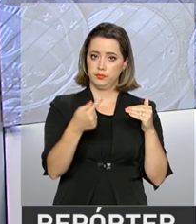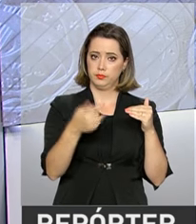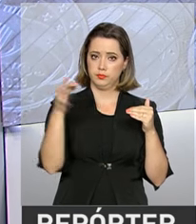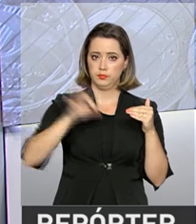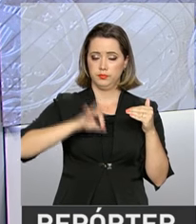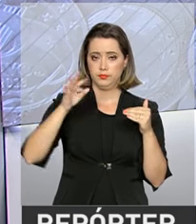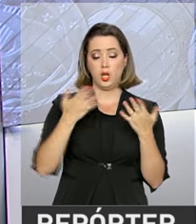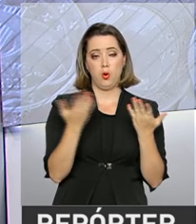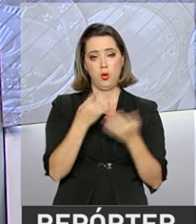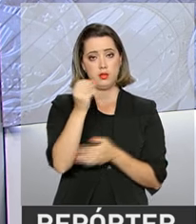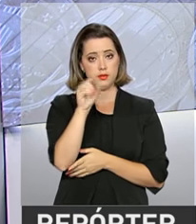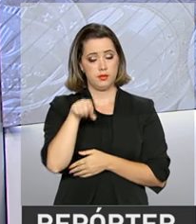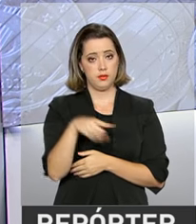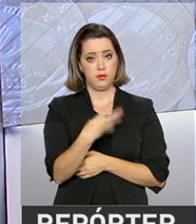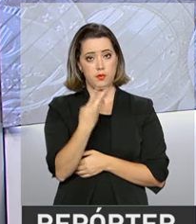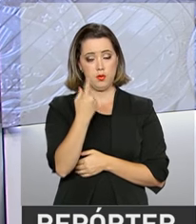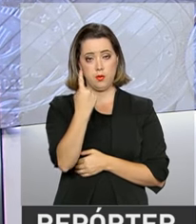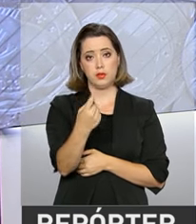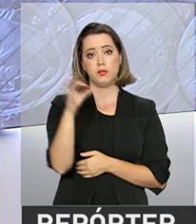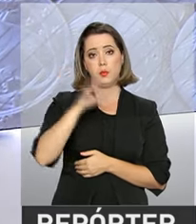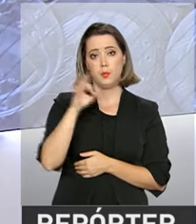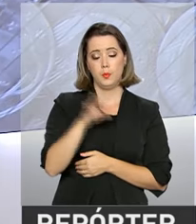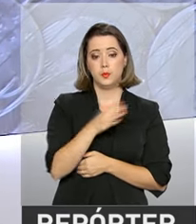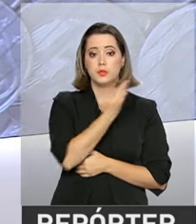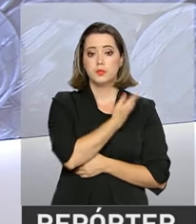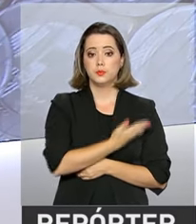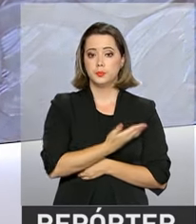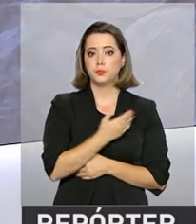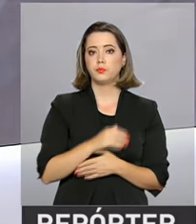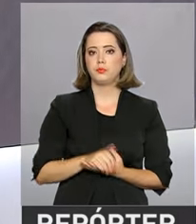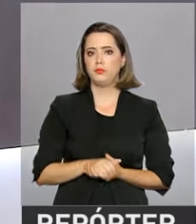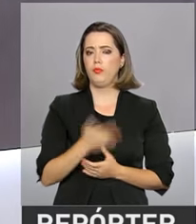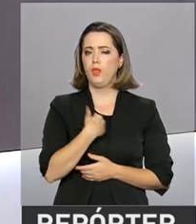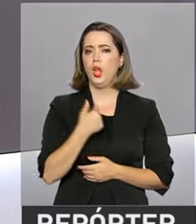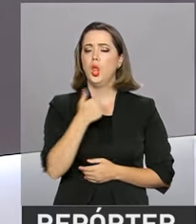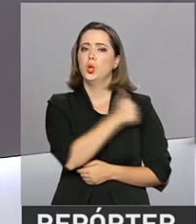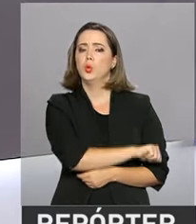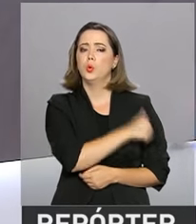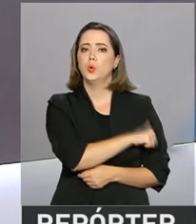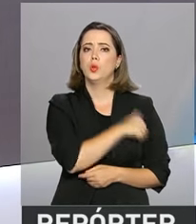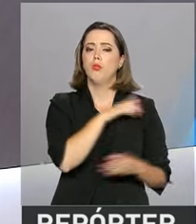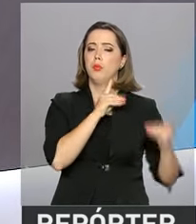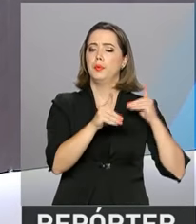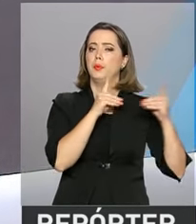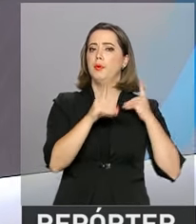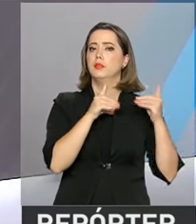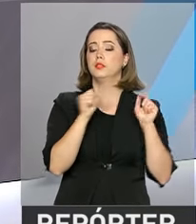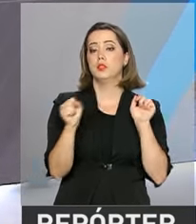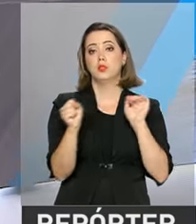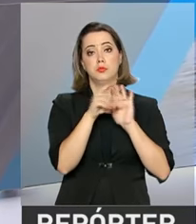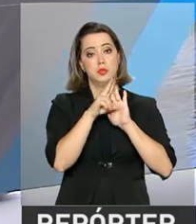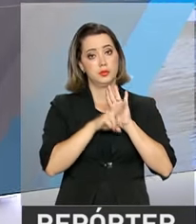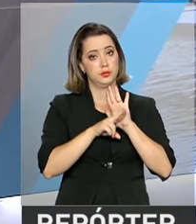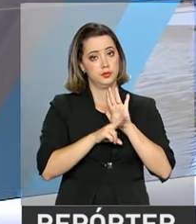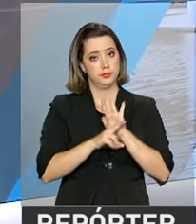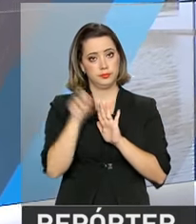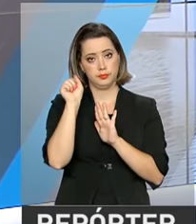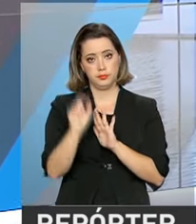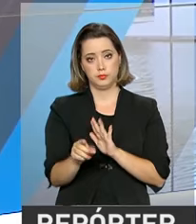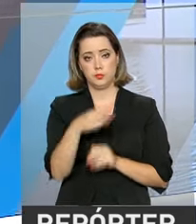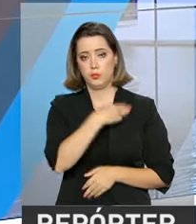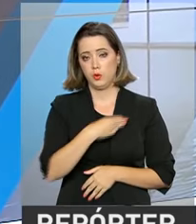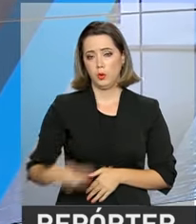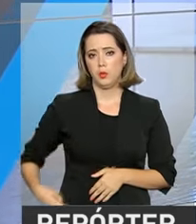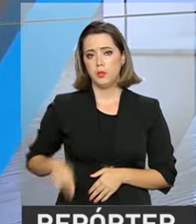0,41 por cento e no rio de janeiro onde participou de um debate sobre a reforma da previdência o ministro da fazenda henrique meirelles